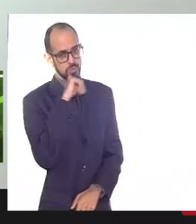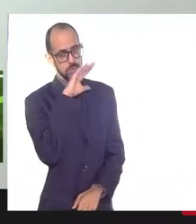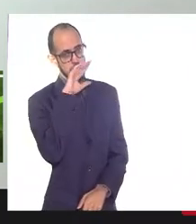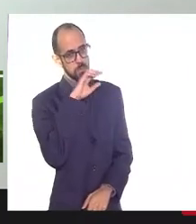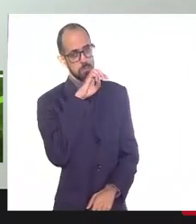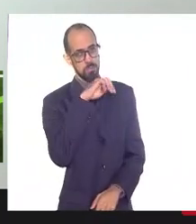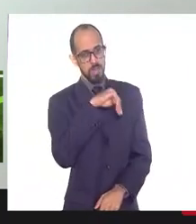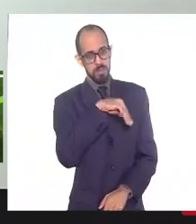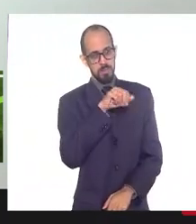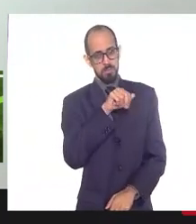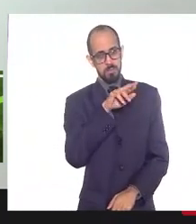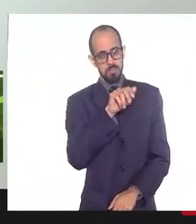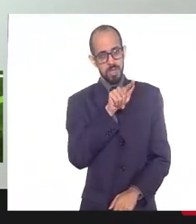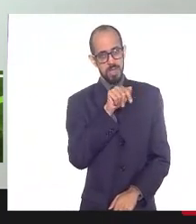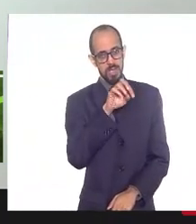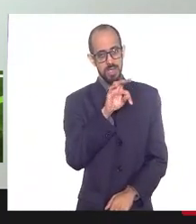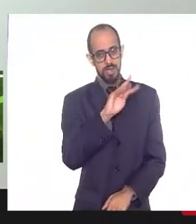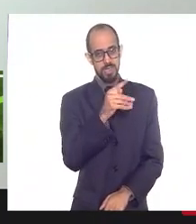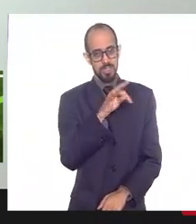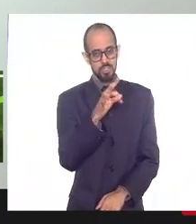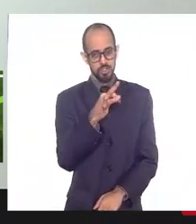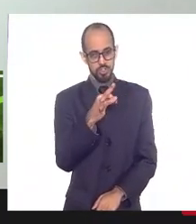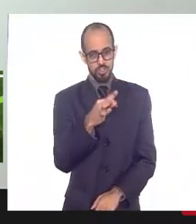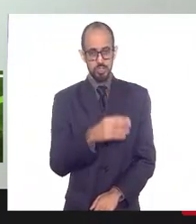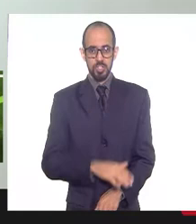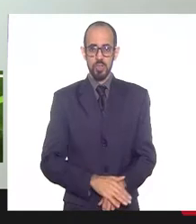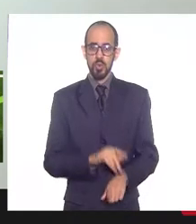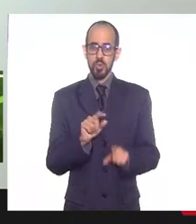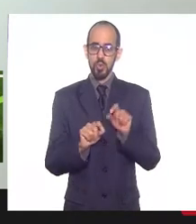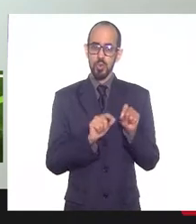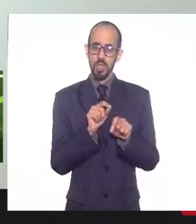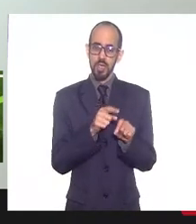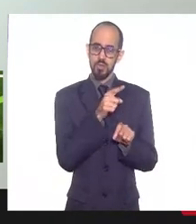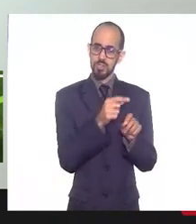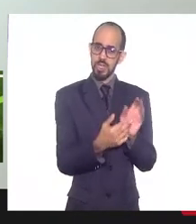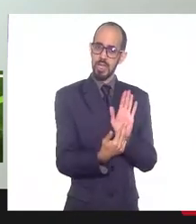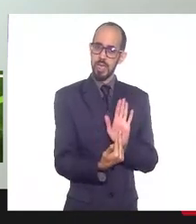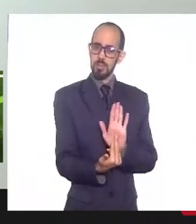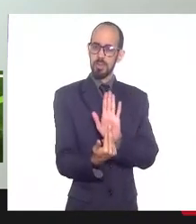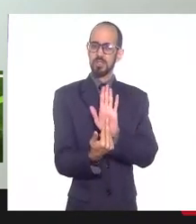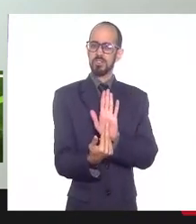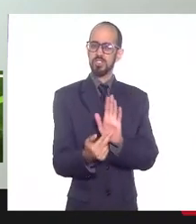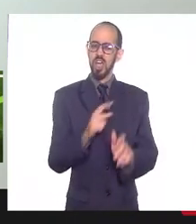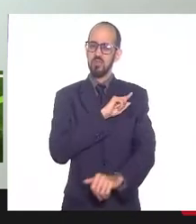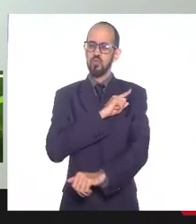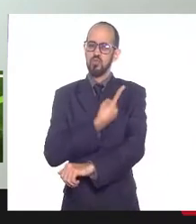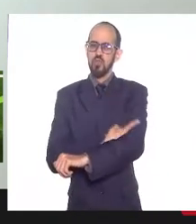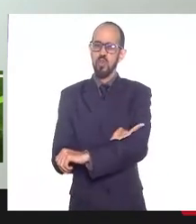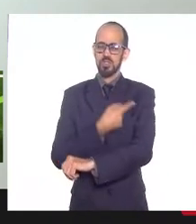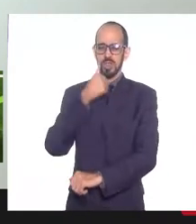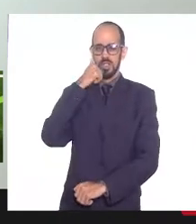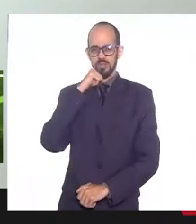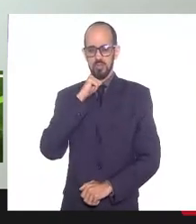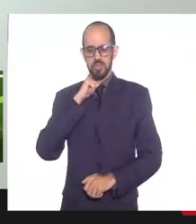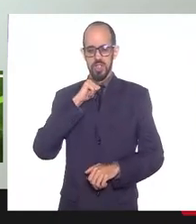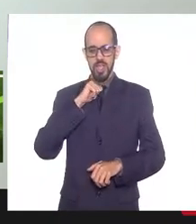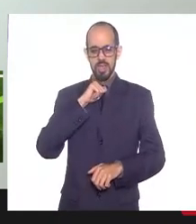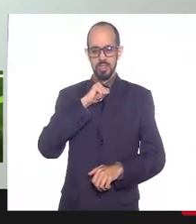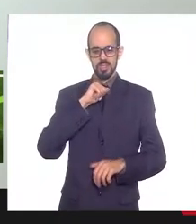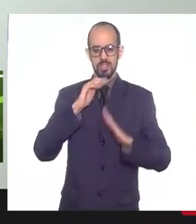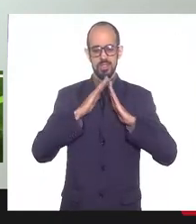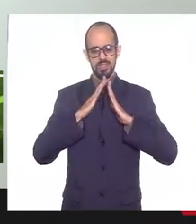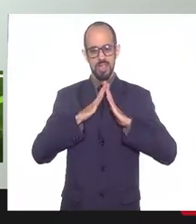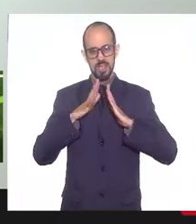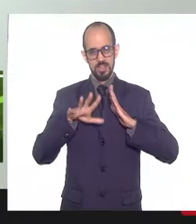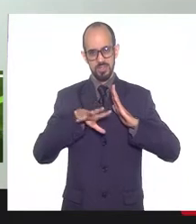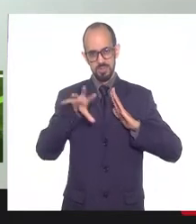se posso chamar, que representa aí a força da mulher dos terreiros, né?